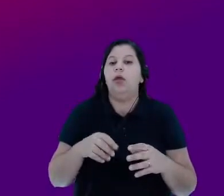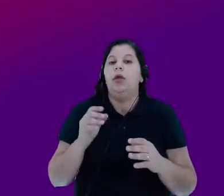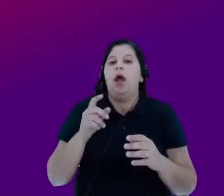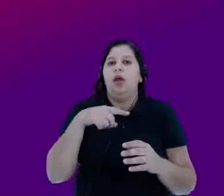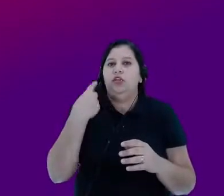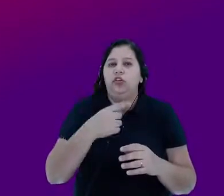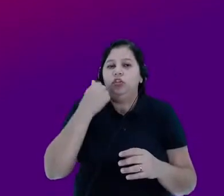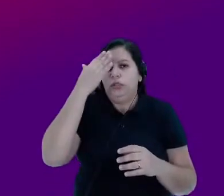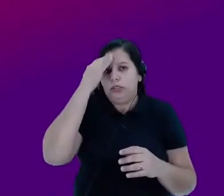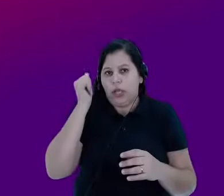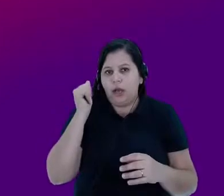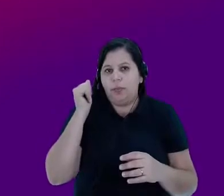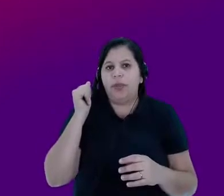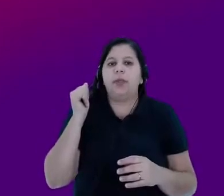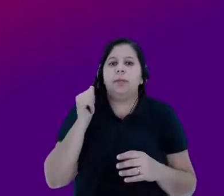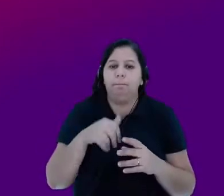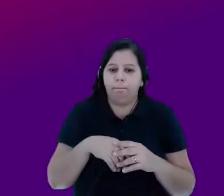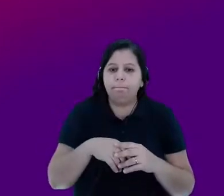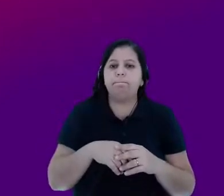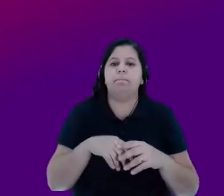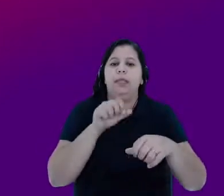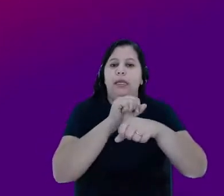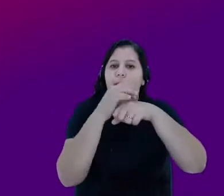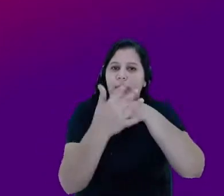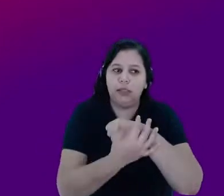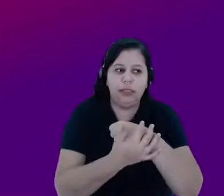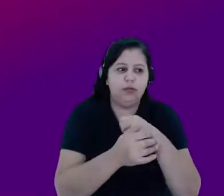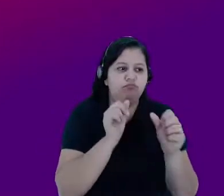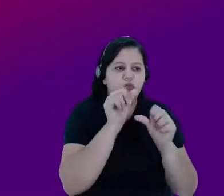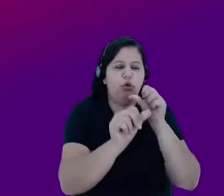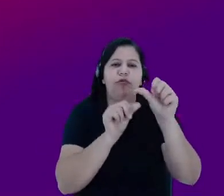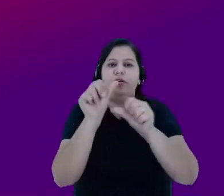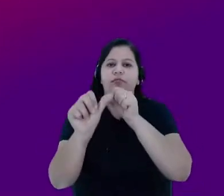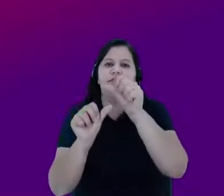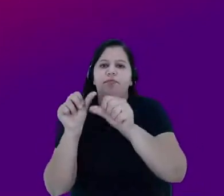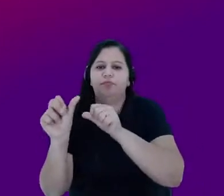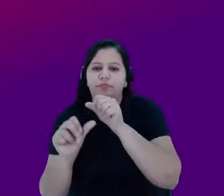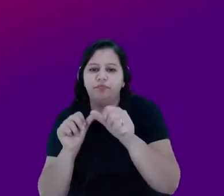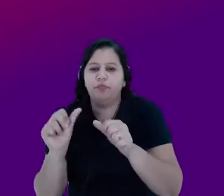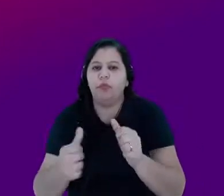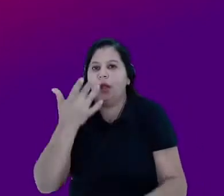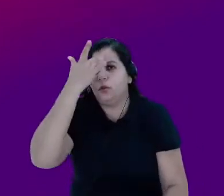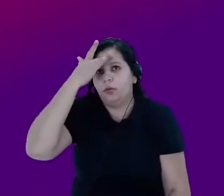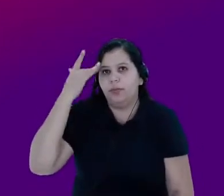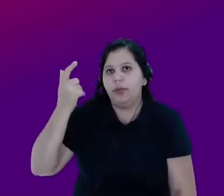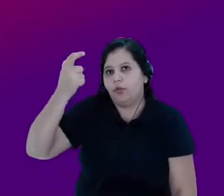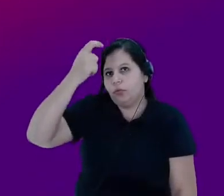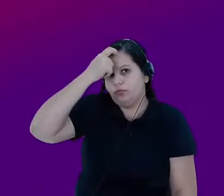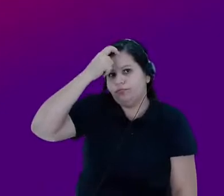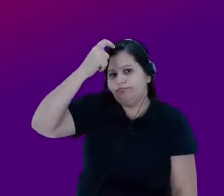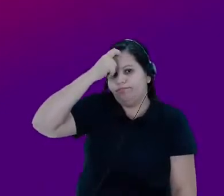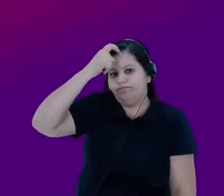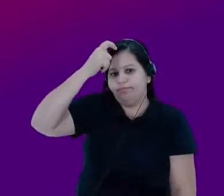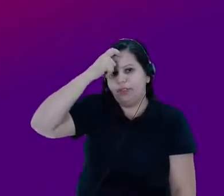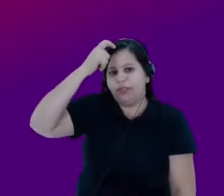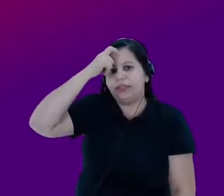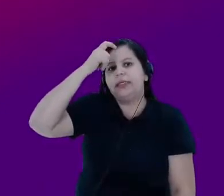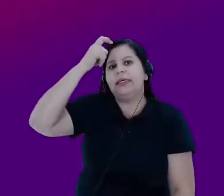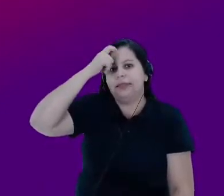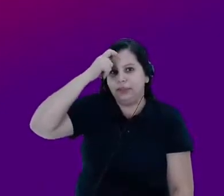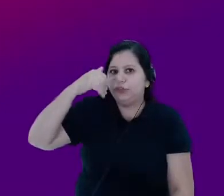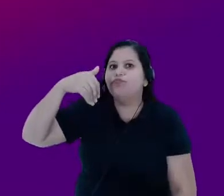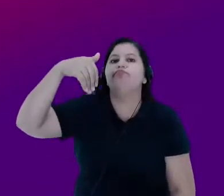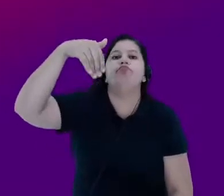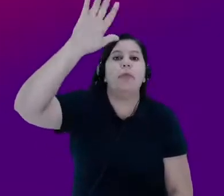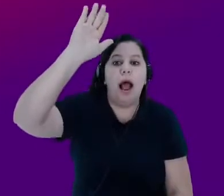vem modificando, as pessoas têm cada vez mais consciência, inclusive da utilização do seguro em vida, né? E a